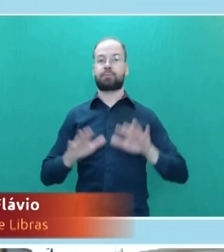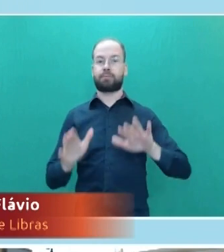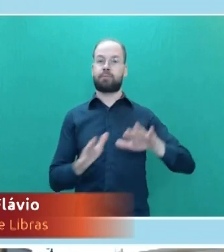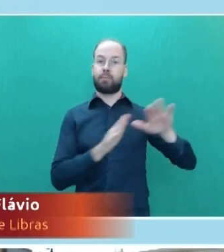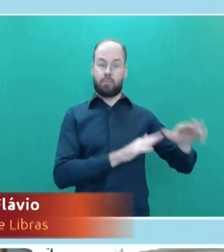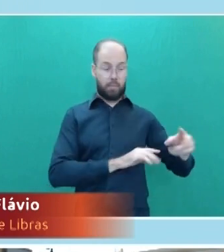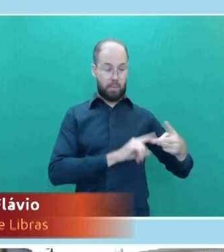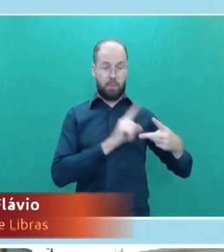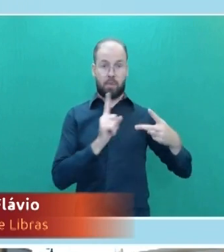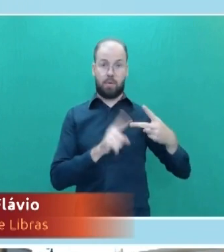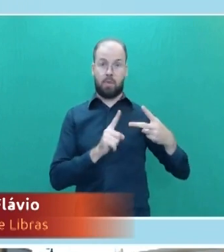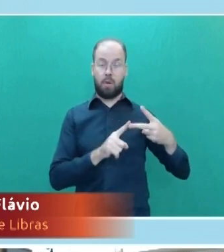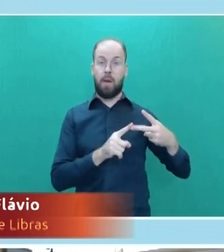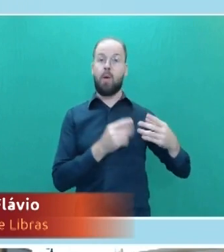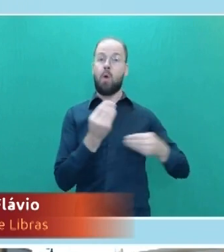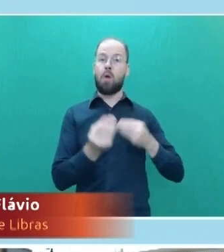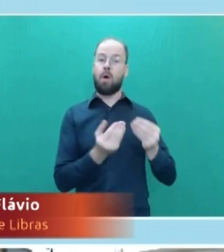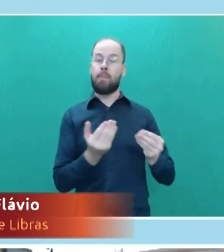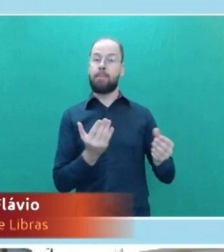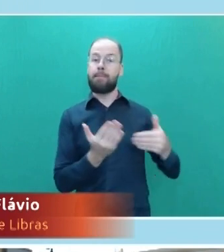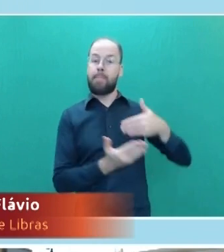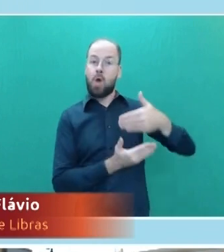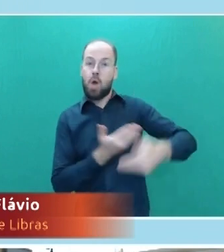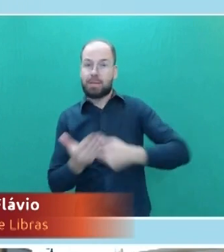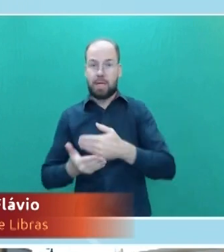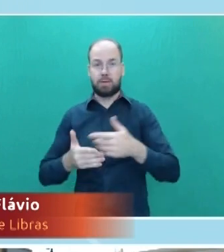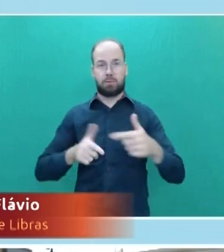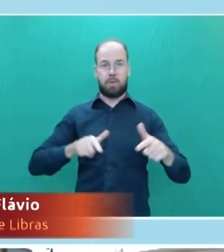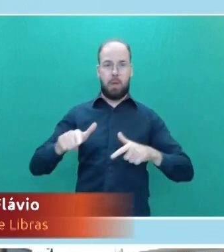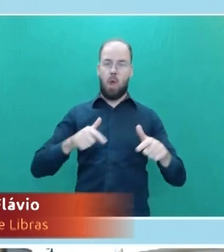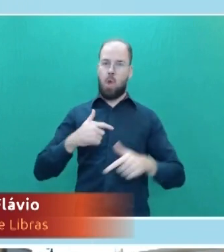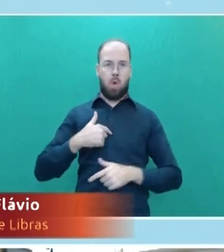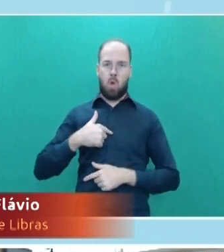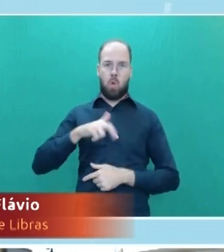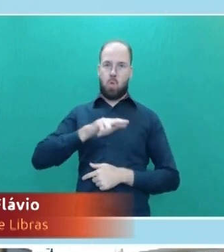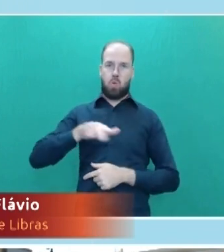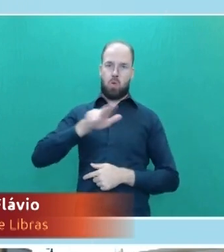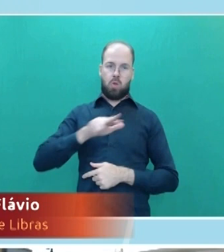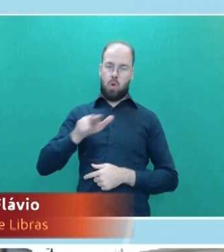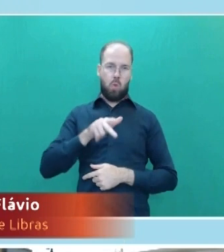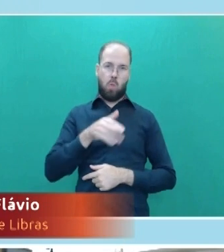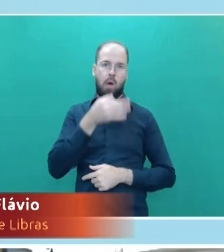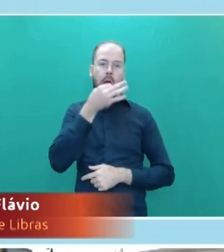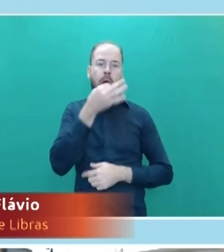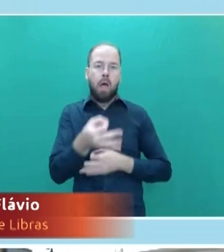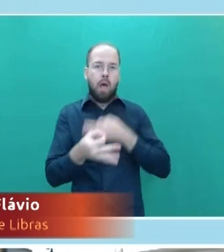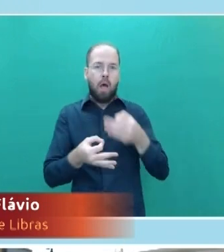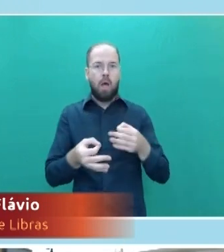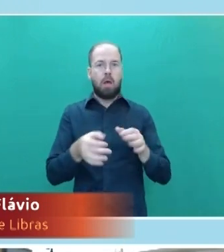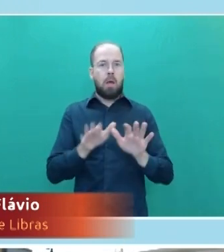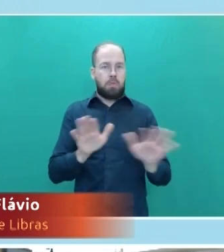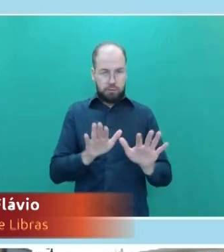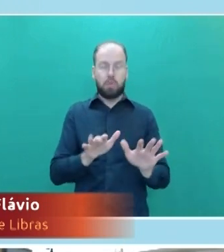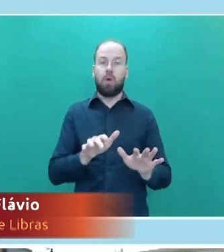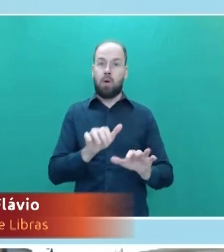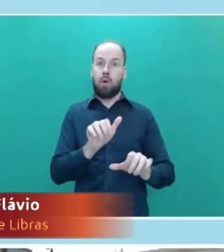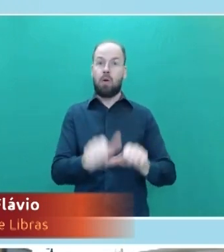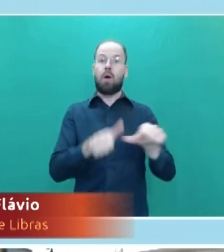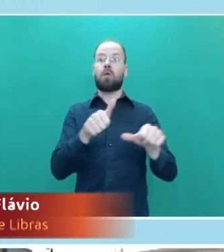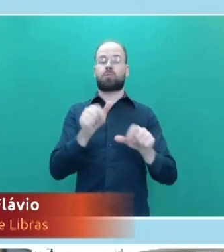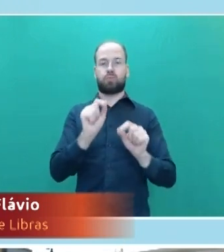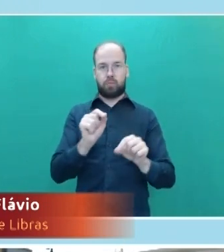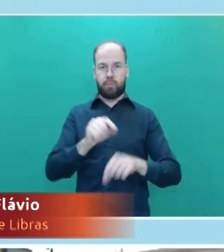trabalho, eu não critico as alterações que vieram, né, porque uma das grandes alterações foi a instituição dos